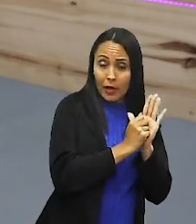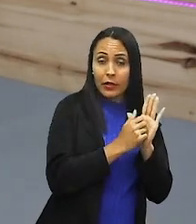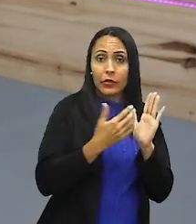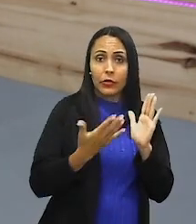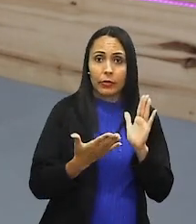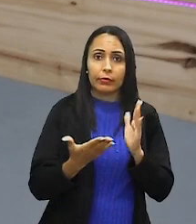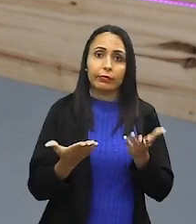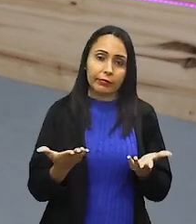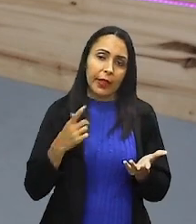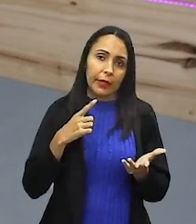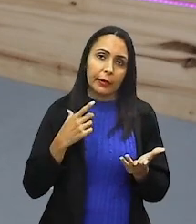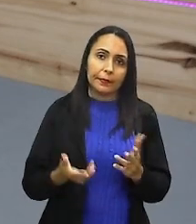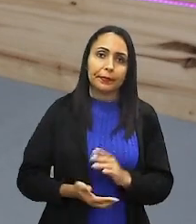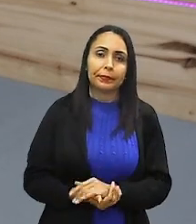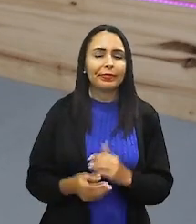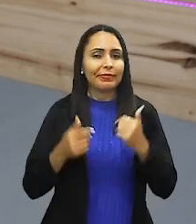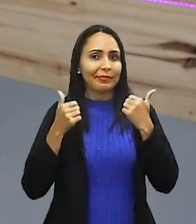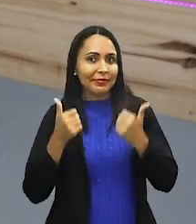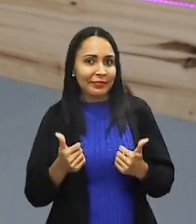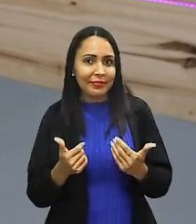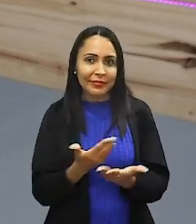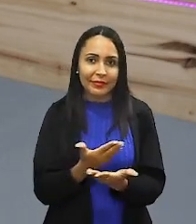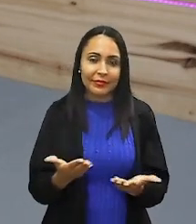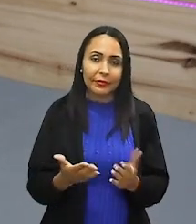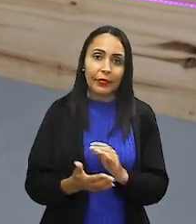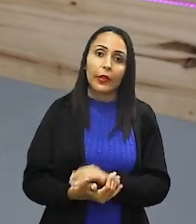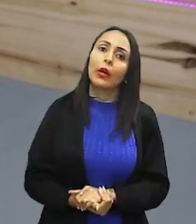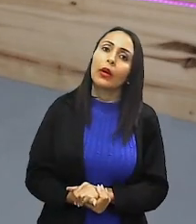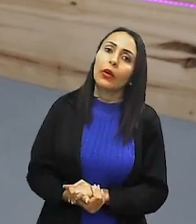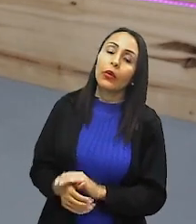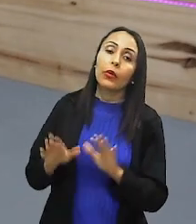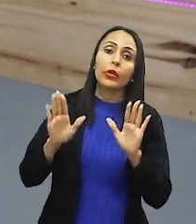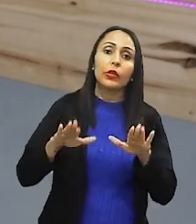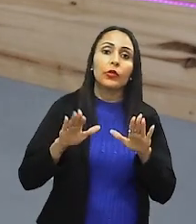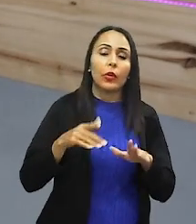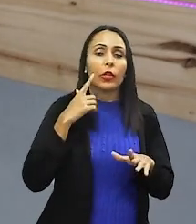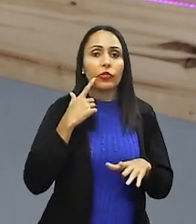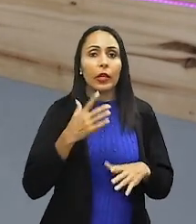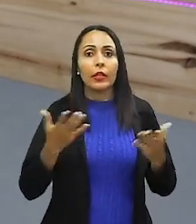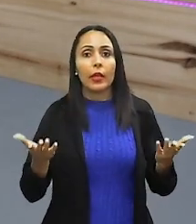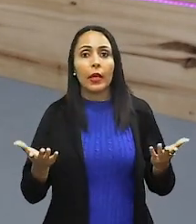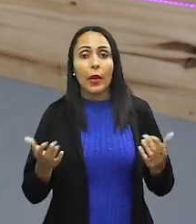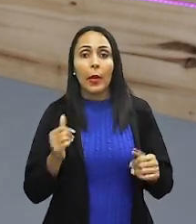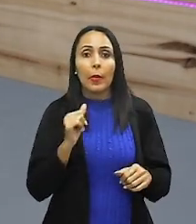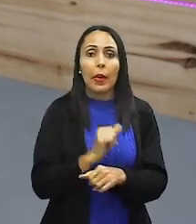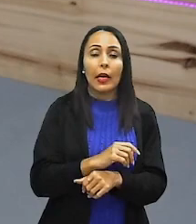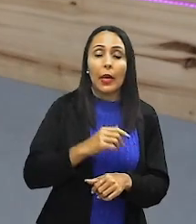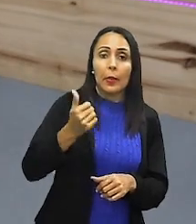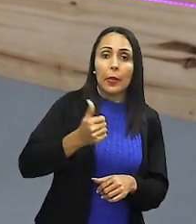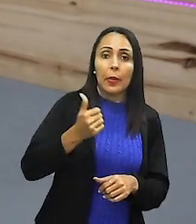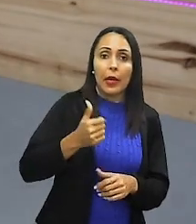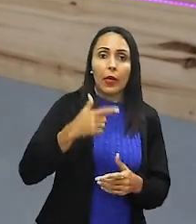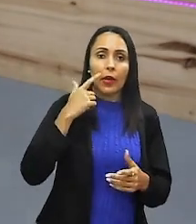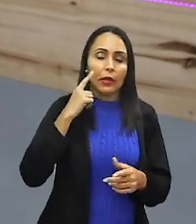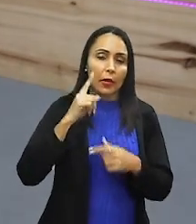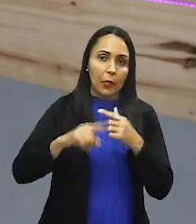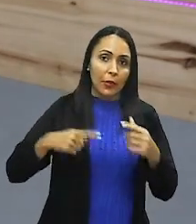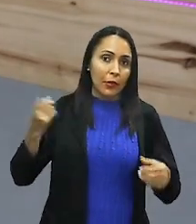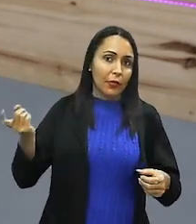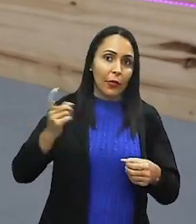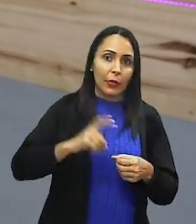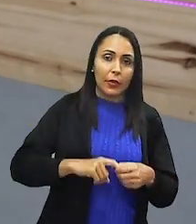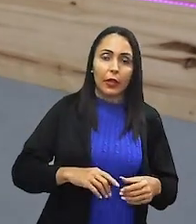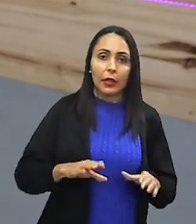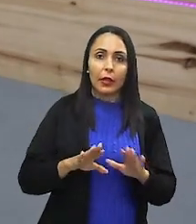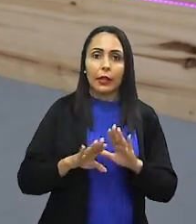Tem dois revestimentos. Tranquilo? Beleza? Aí, ó, com isso, a gente para nossa primeira aula, depois já volta, tá? E